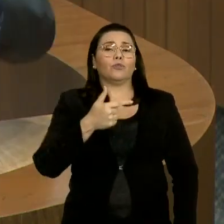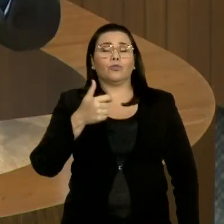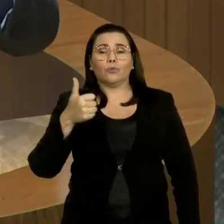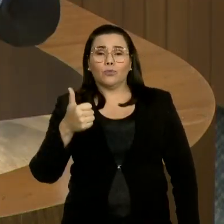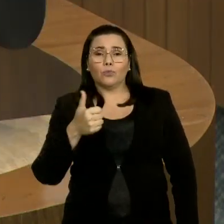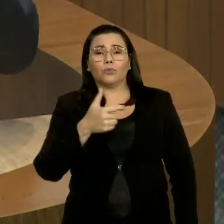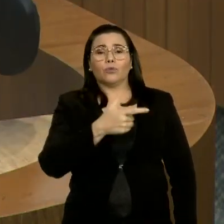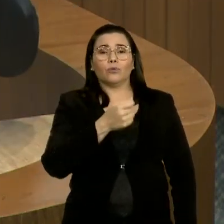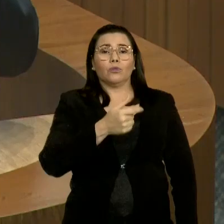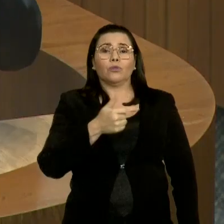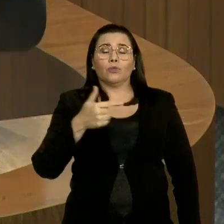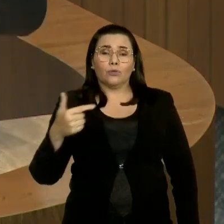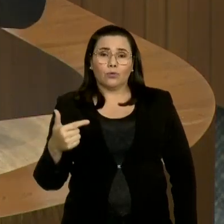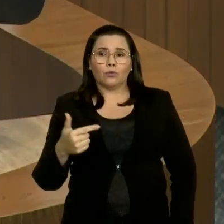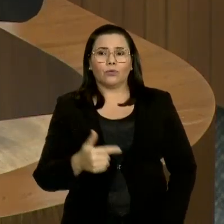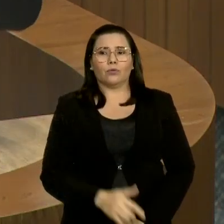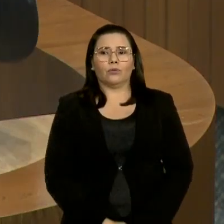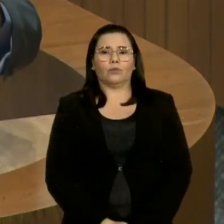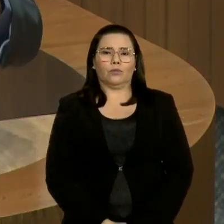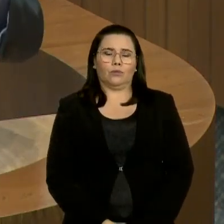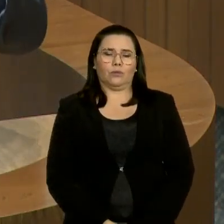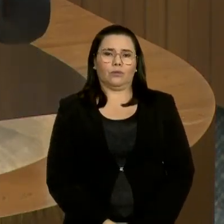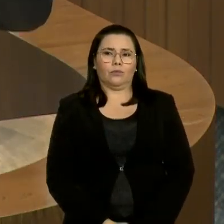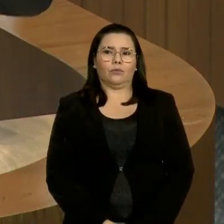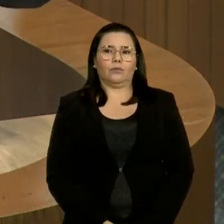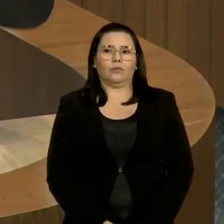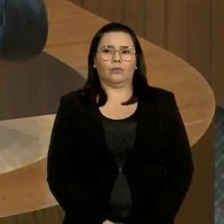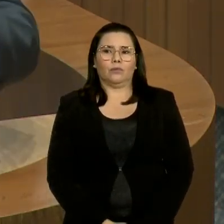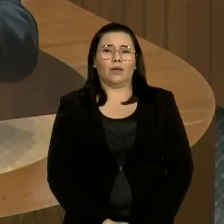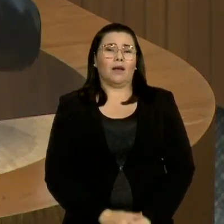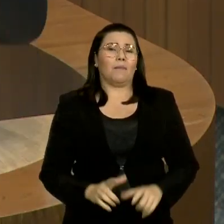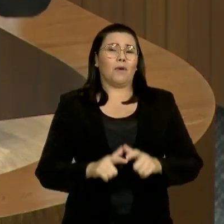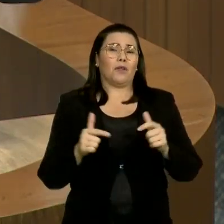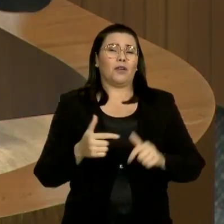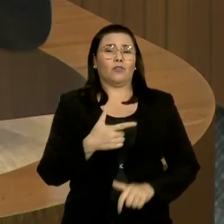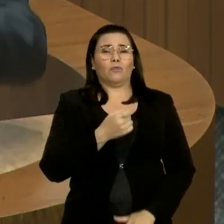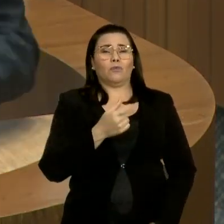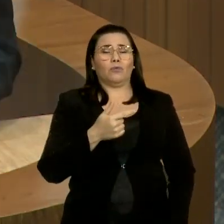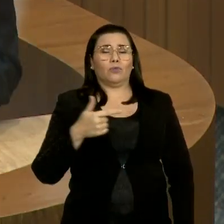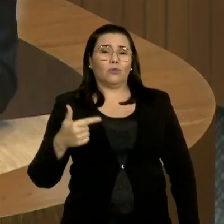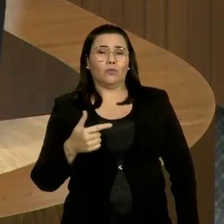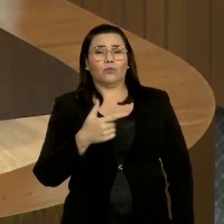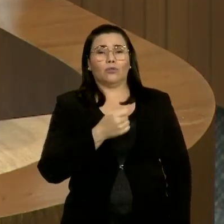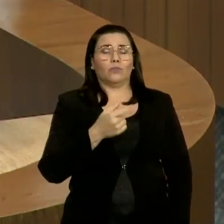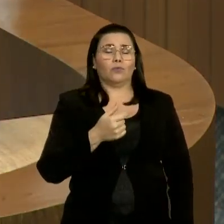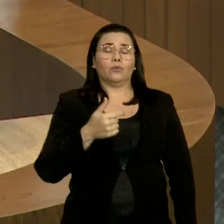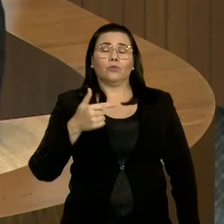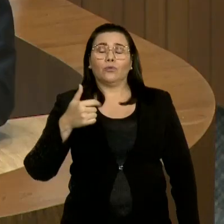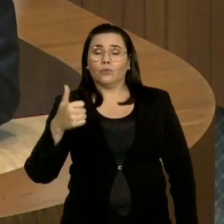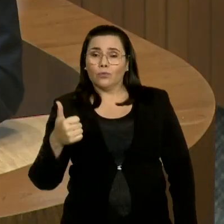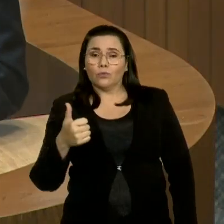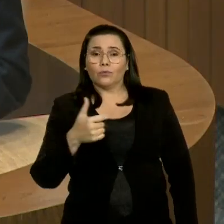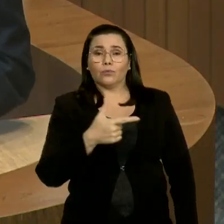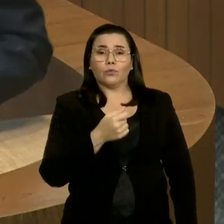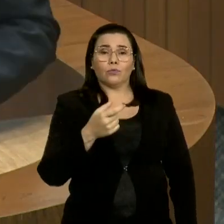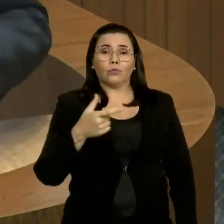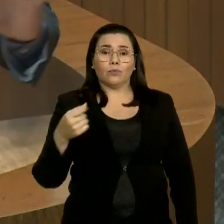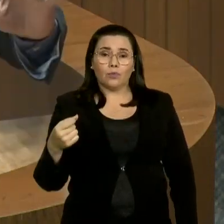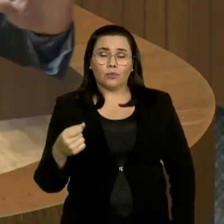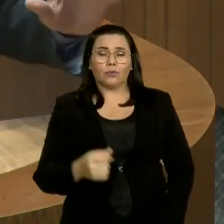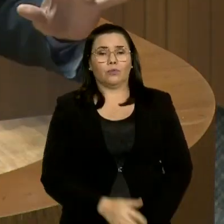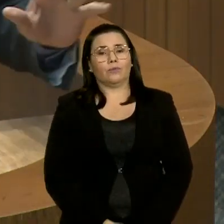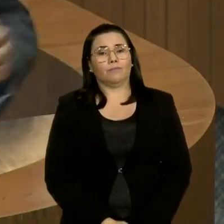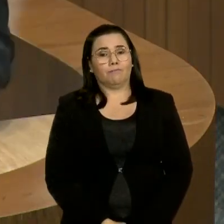2022 23 A maioria 2022 2021 2020 exercício